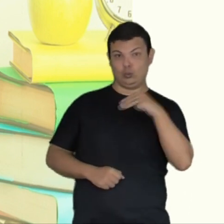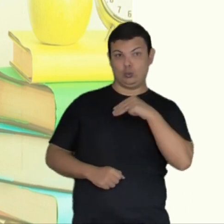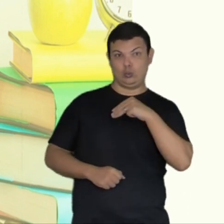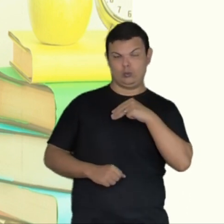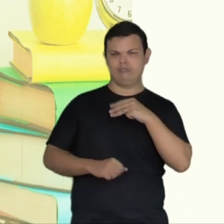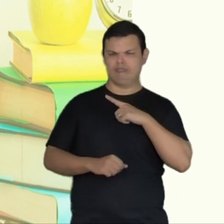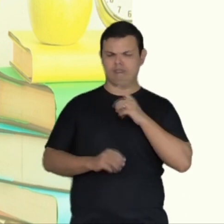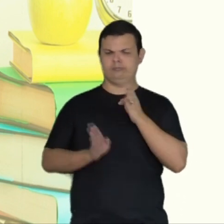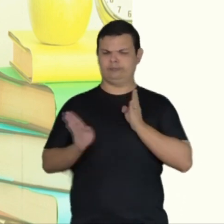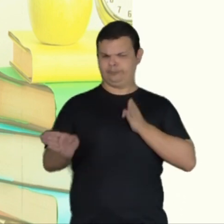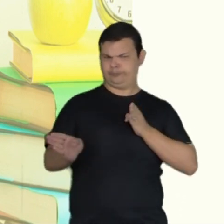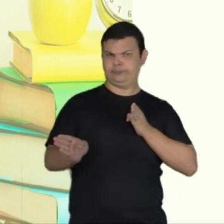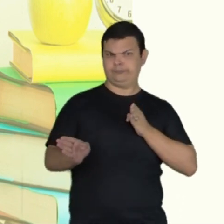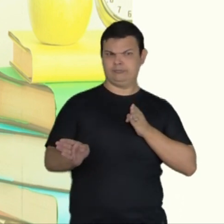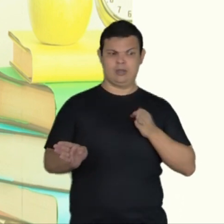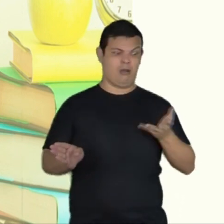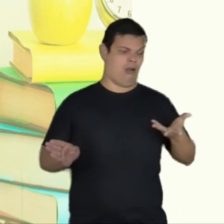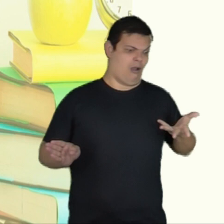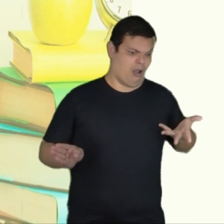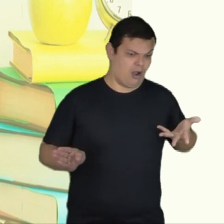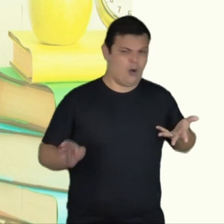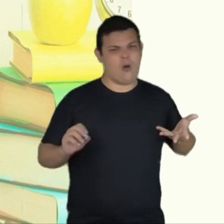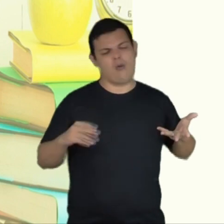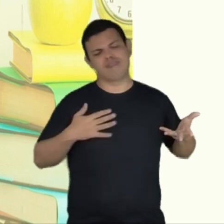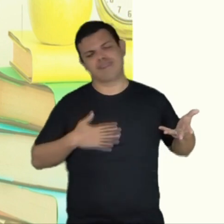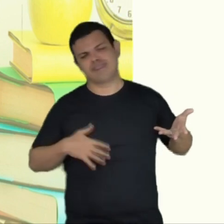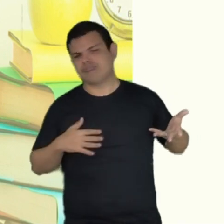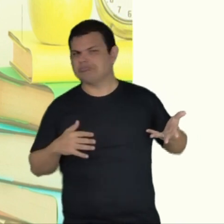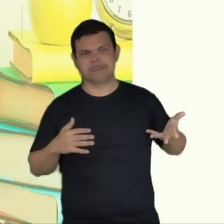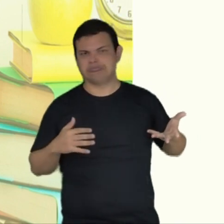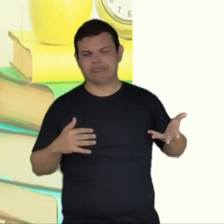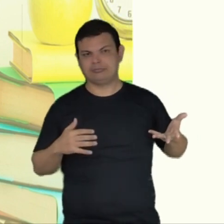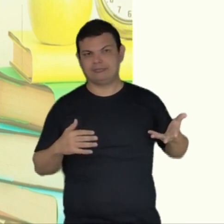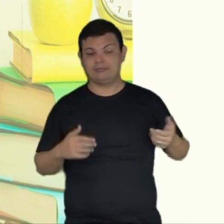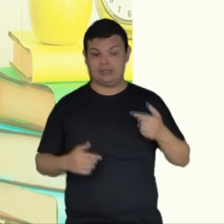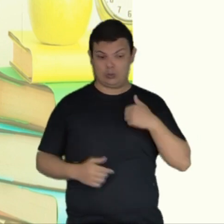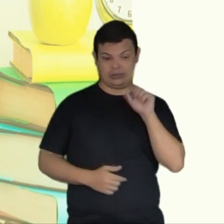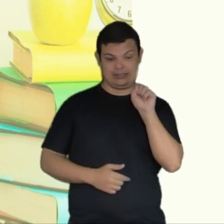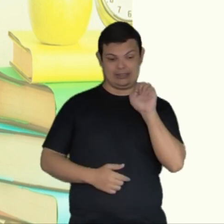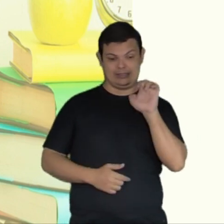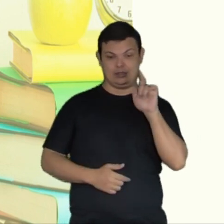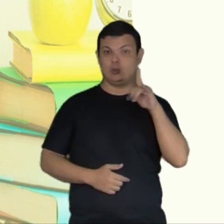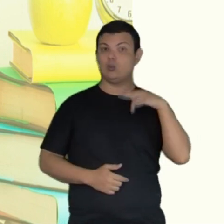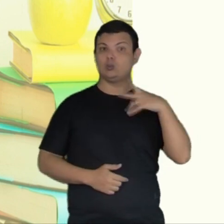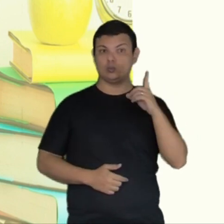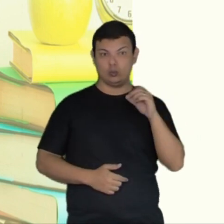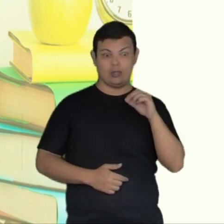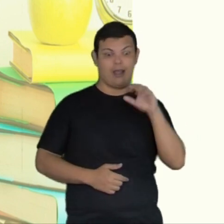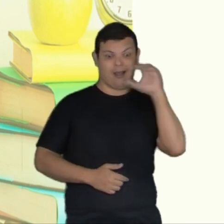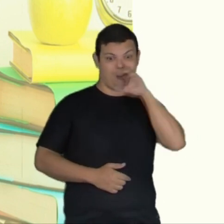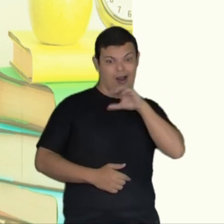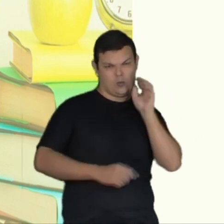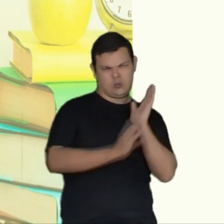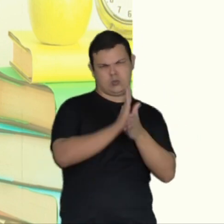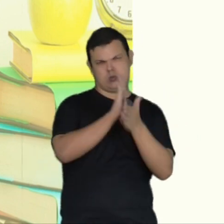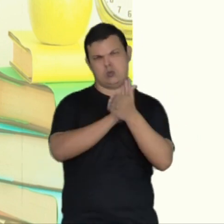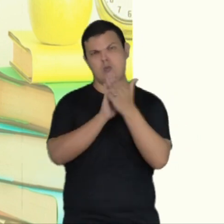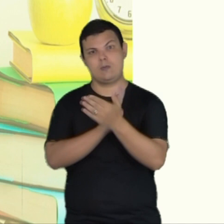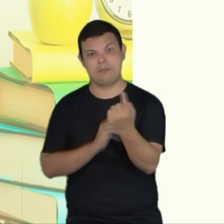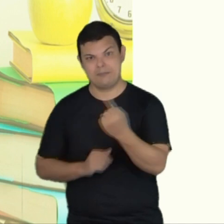no entre-lugar, não preciso correr nem me arrastar. Eu sou o segundo, ando mais rápido que todo